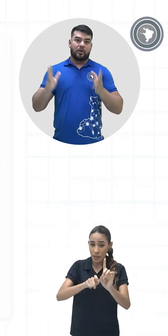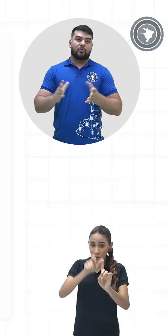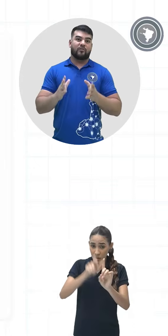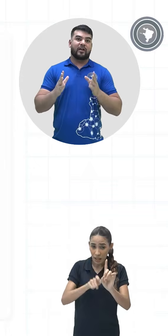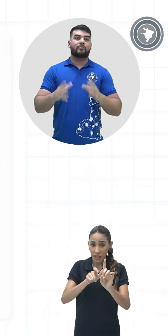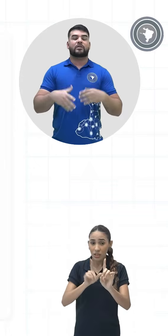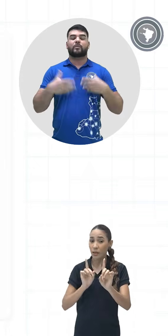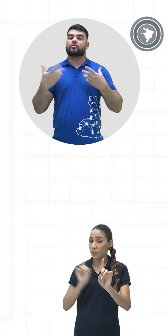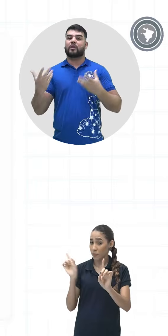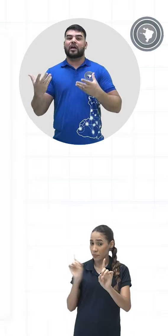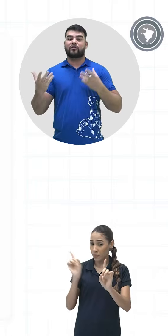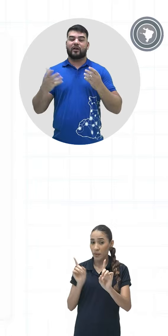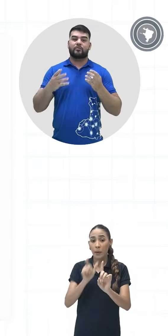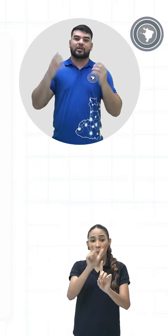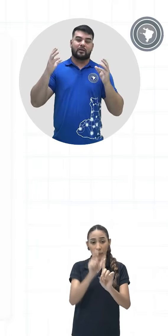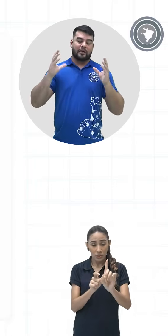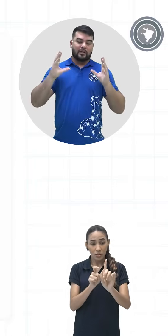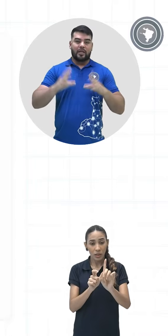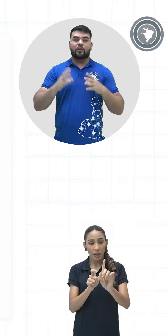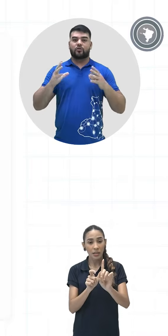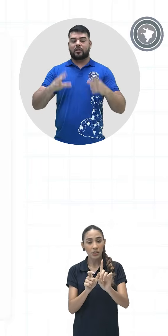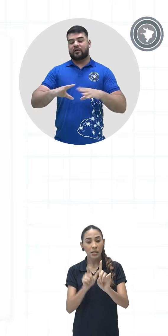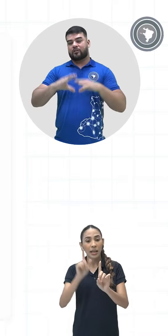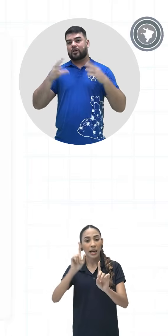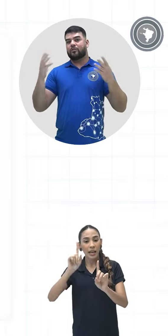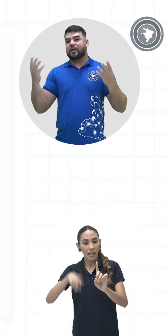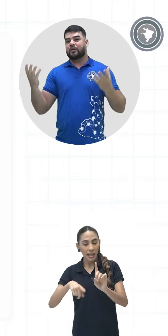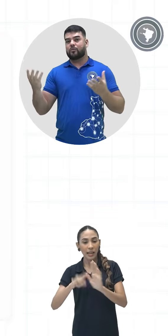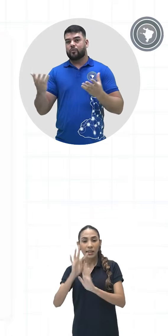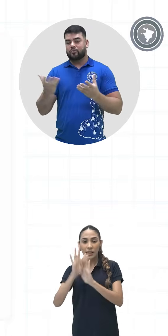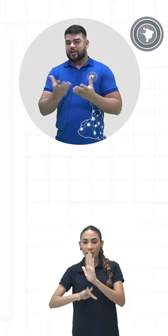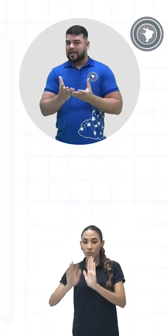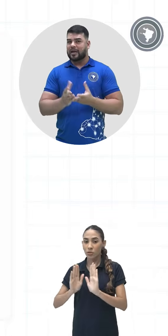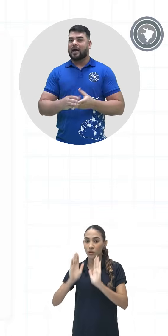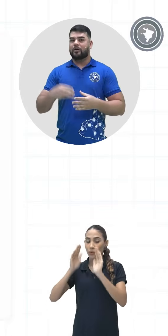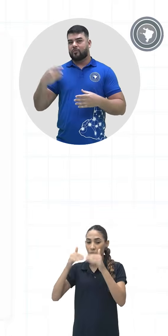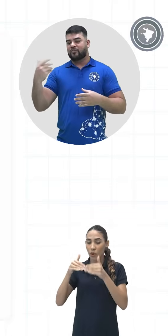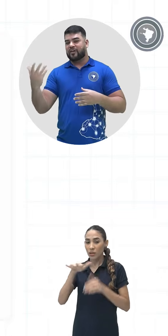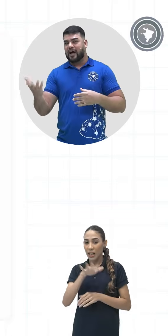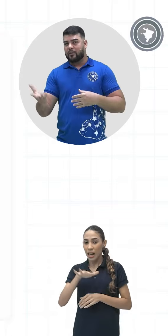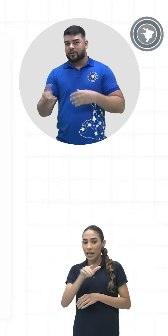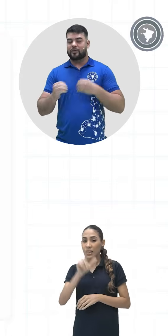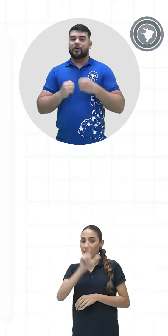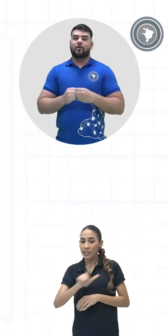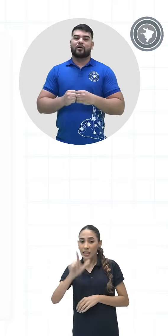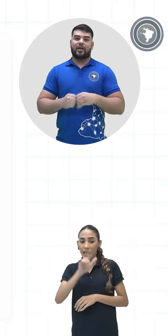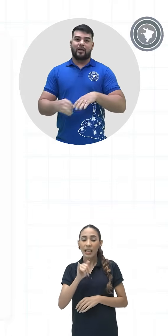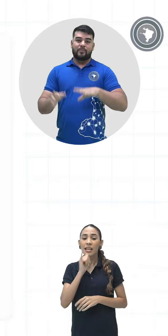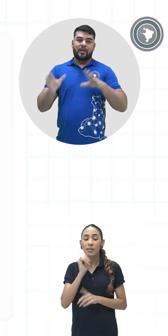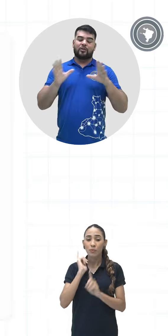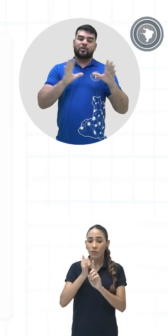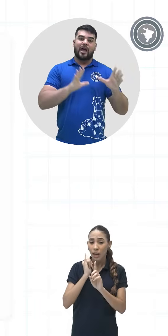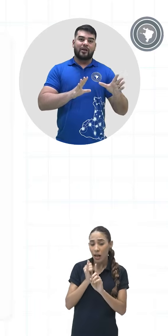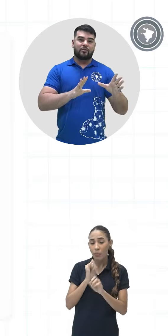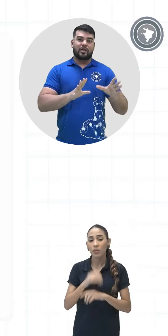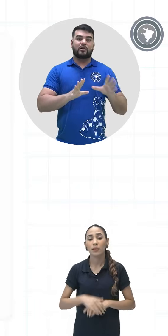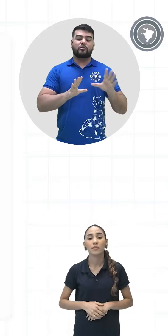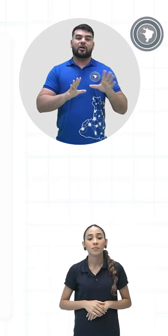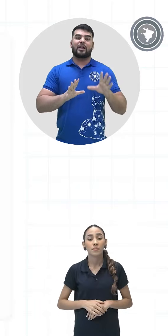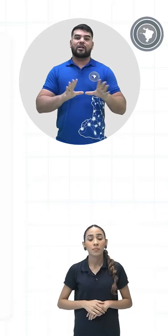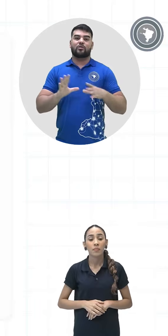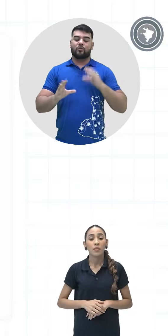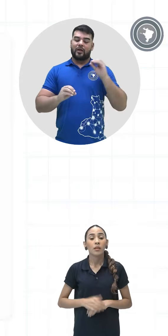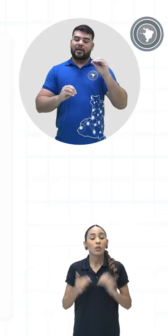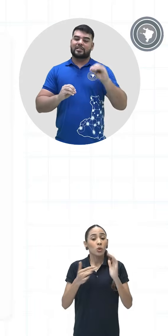personagens, quando falamos em personagens, falamos em textos que giram ali no mundo literário, como fábulas, ok? Já no